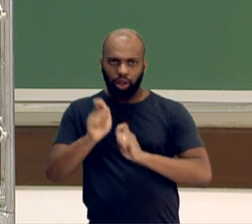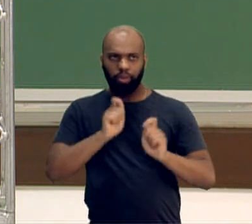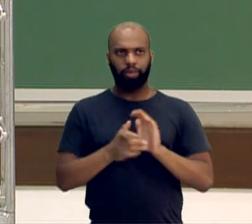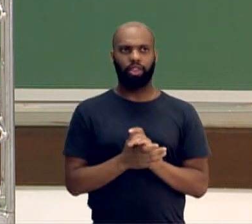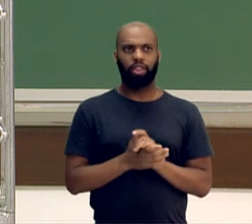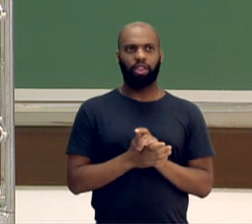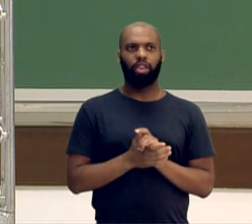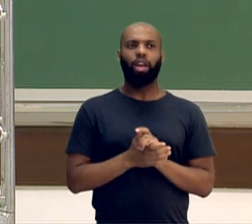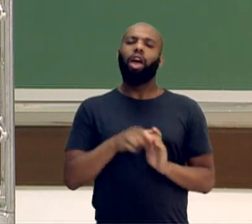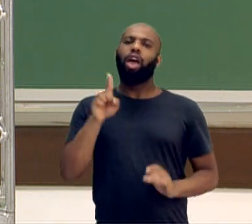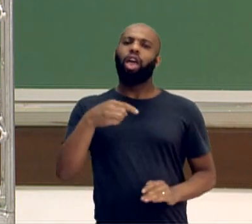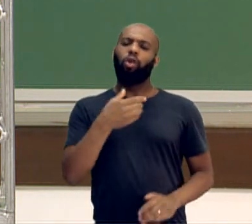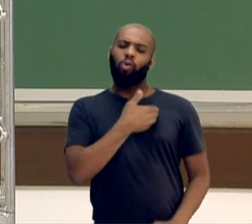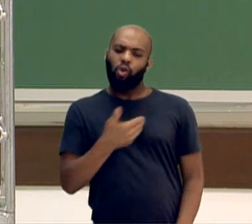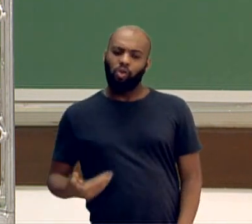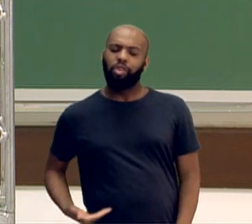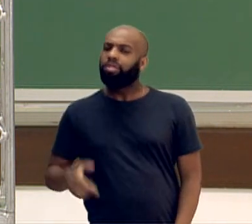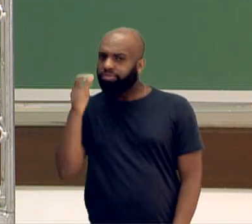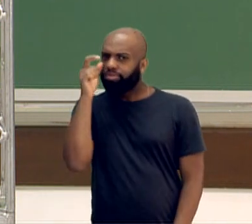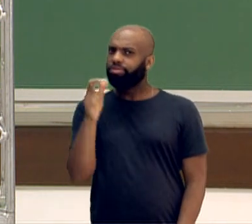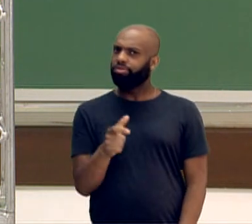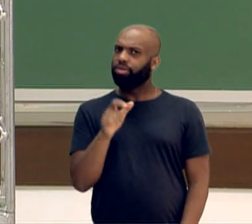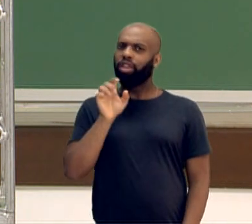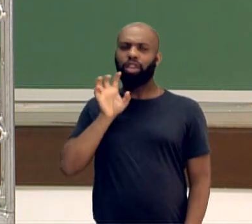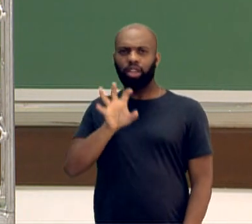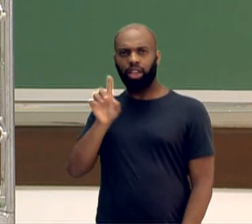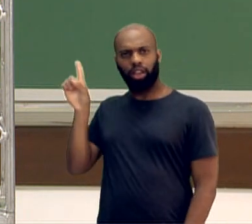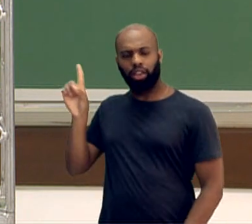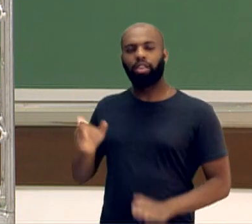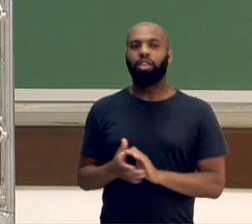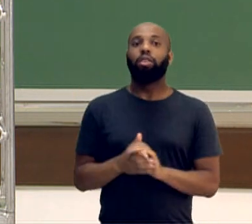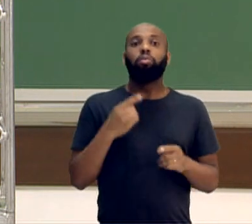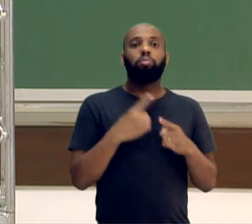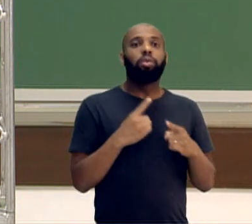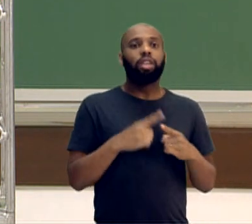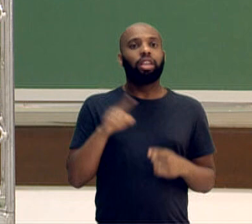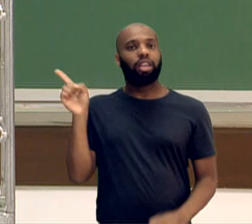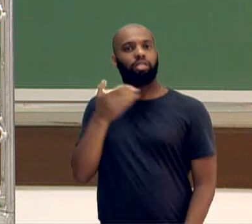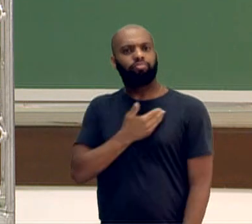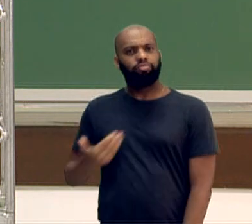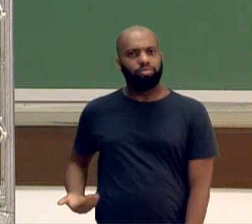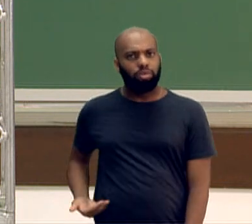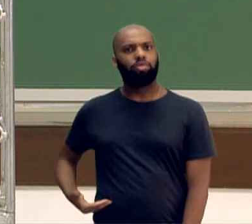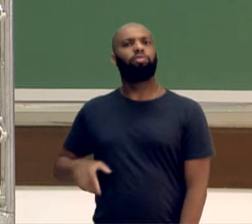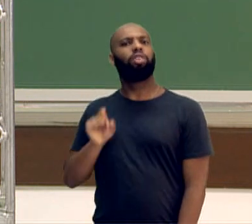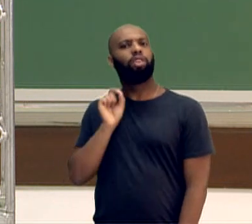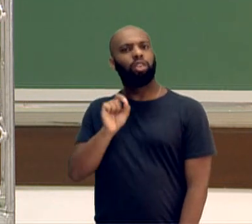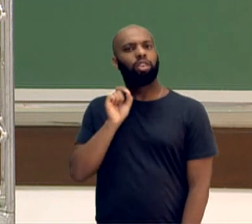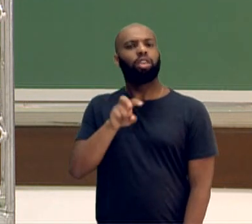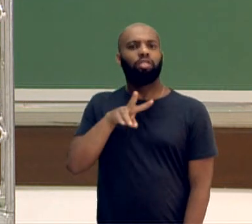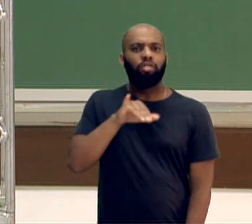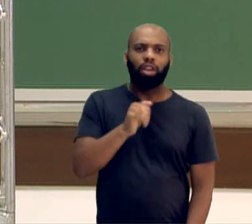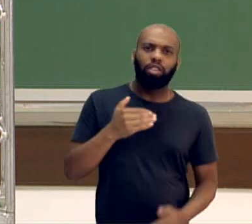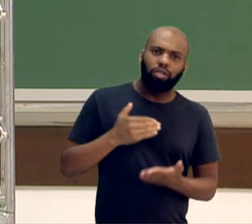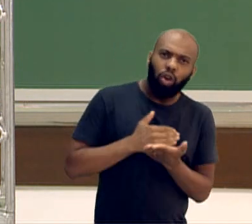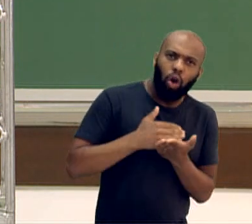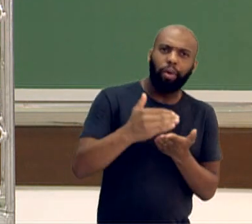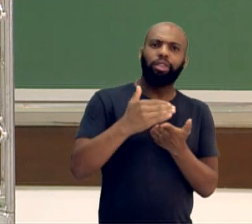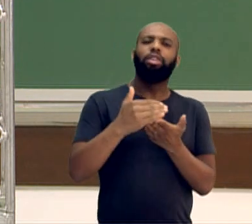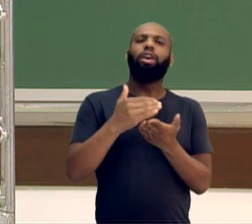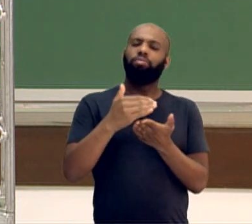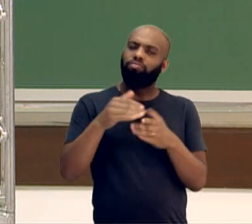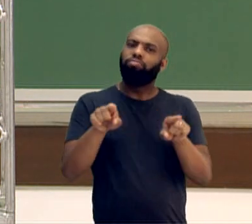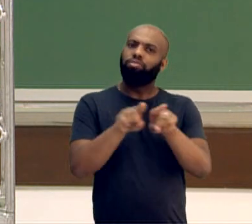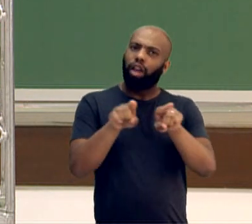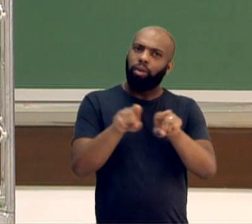Estado bastante interessante, esse Estado, porque esse Estado ele vai começar